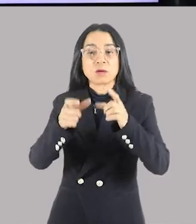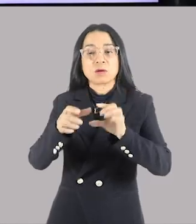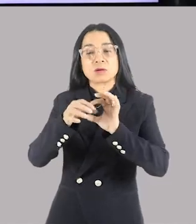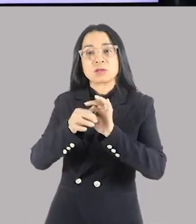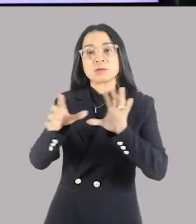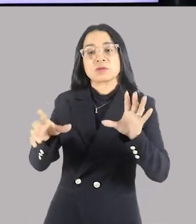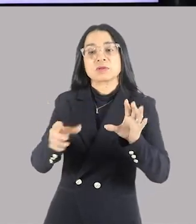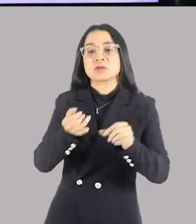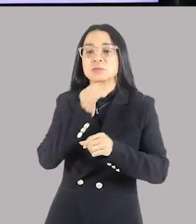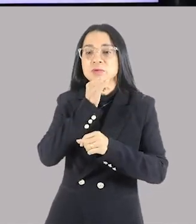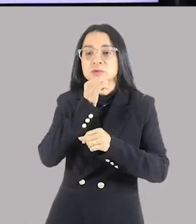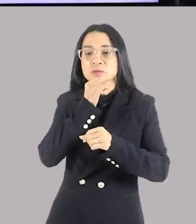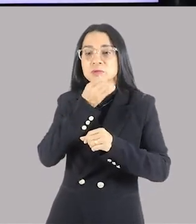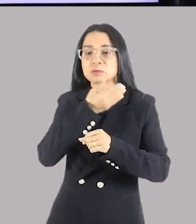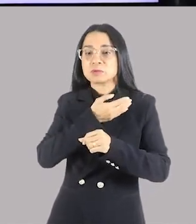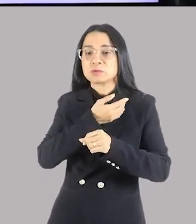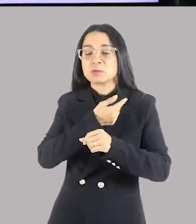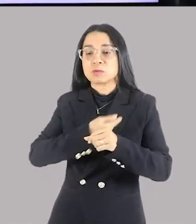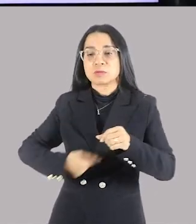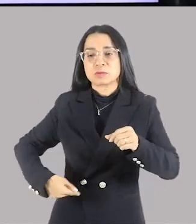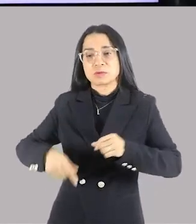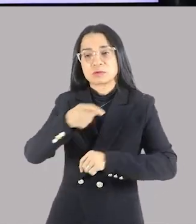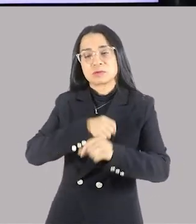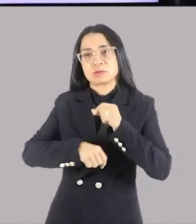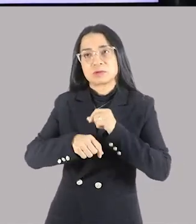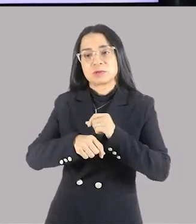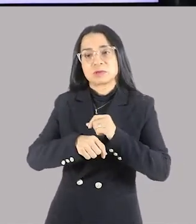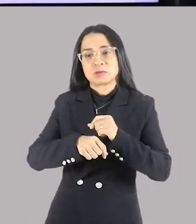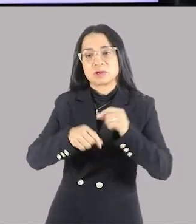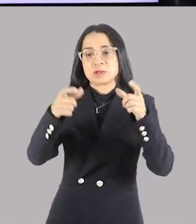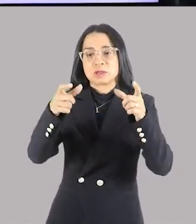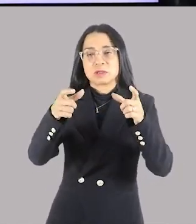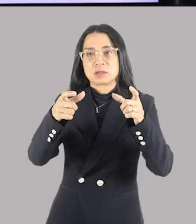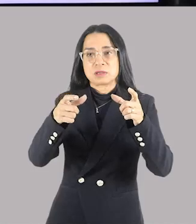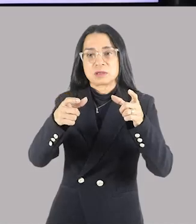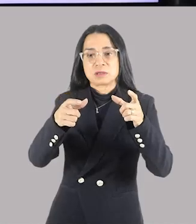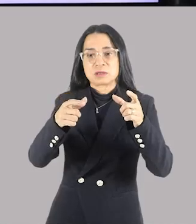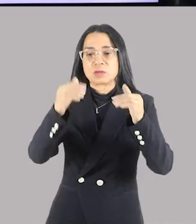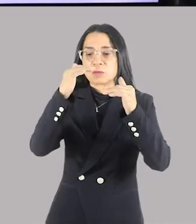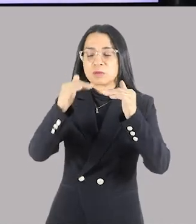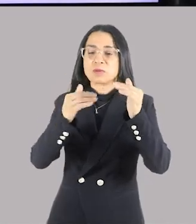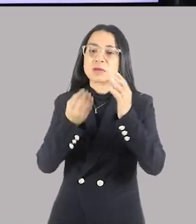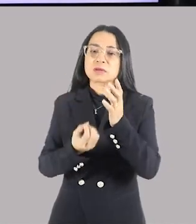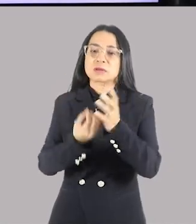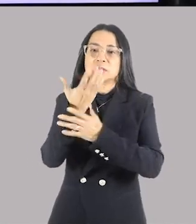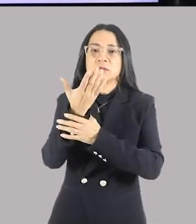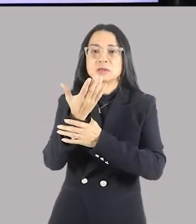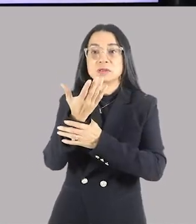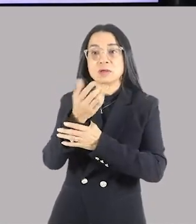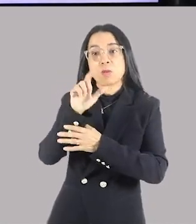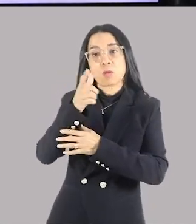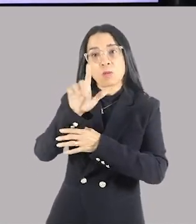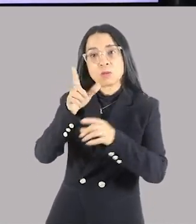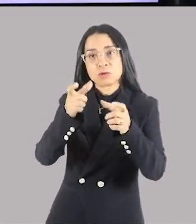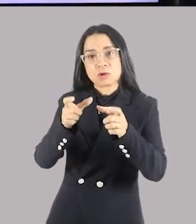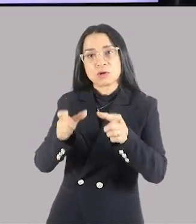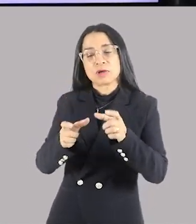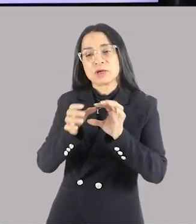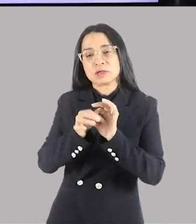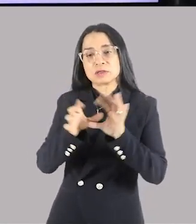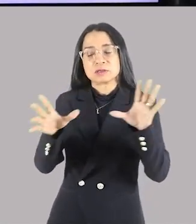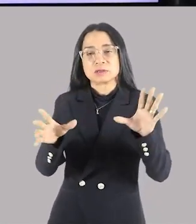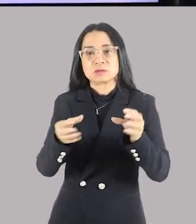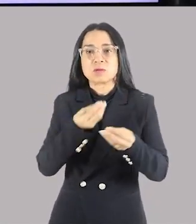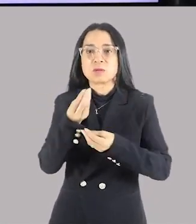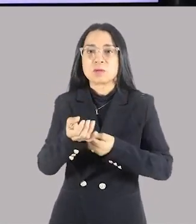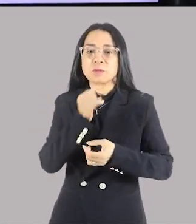independentes, como é o caso das governadorias. Governadorias são órgãos independentes que criam órgãos autônomos, como as